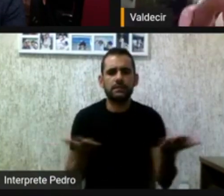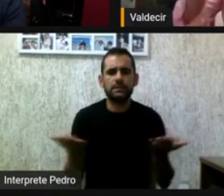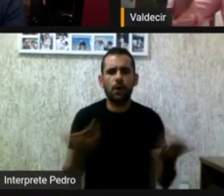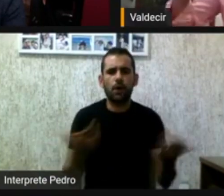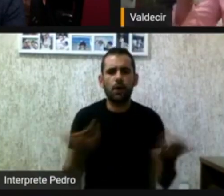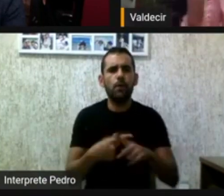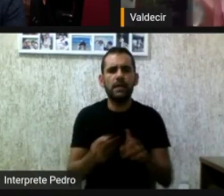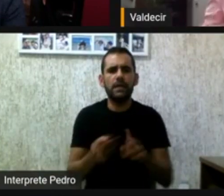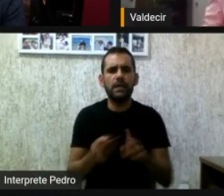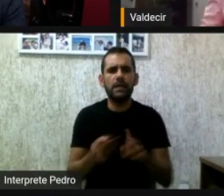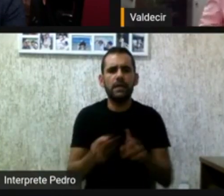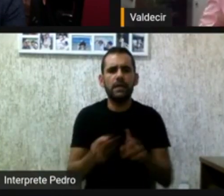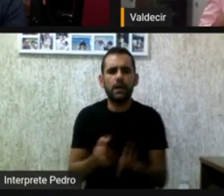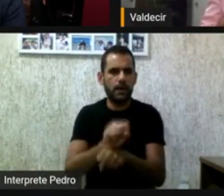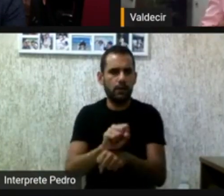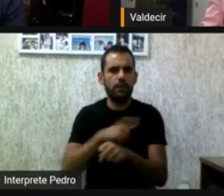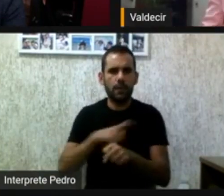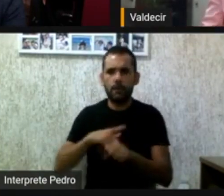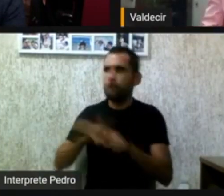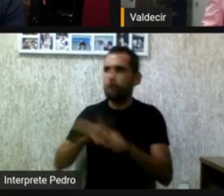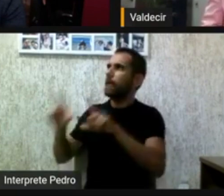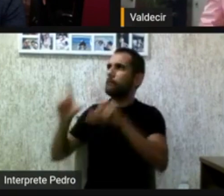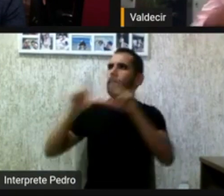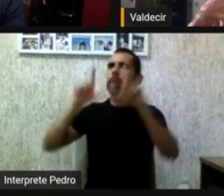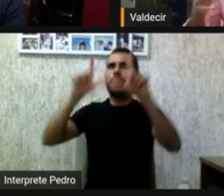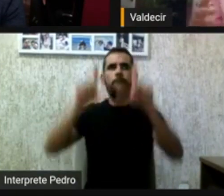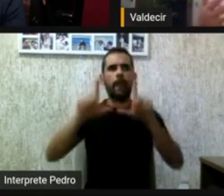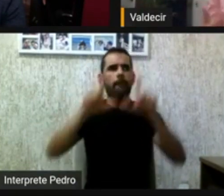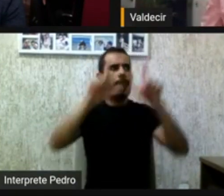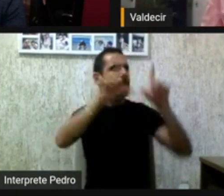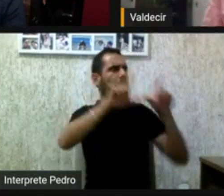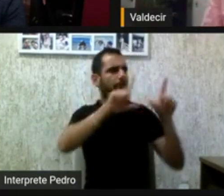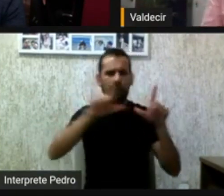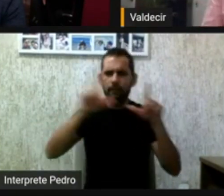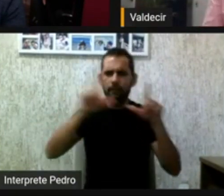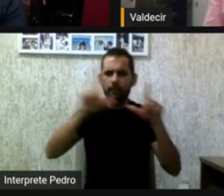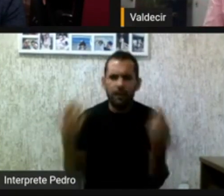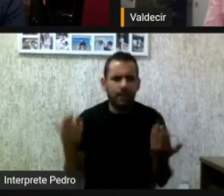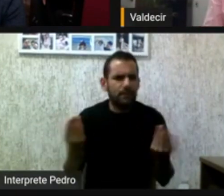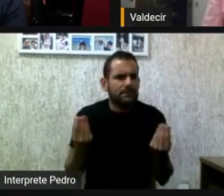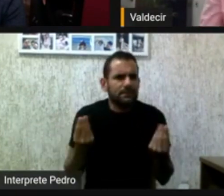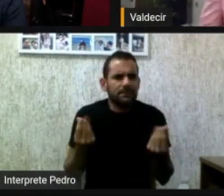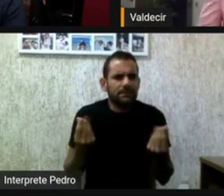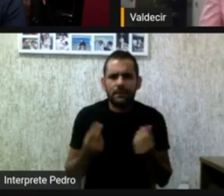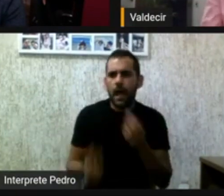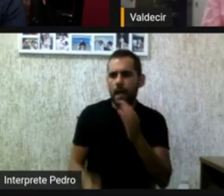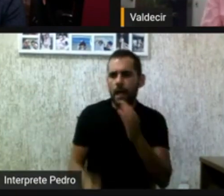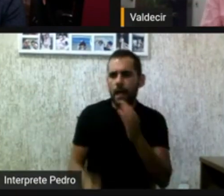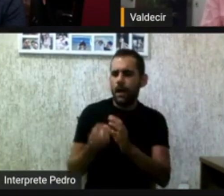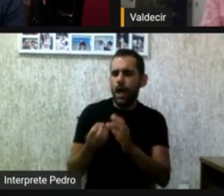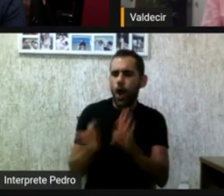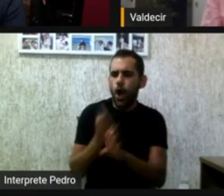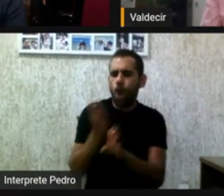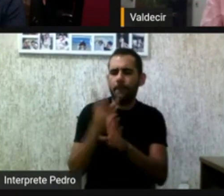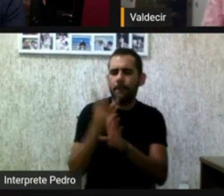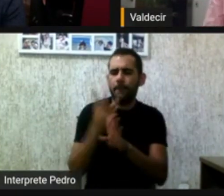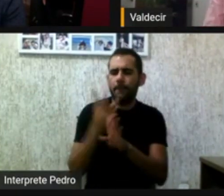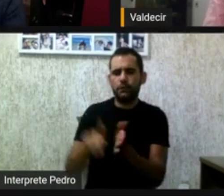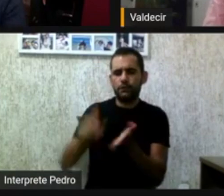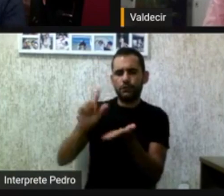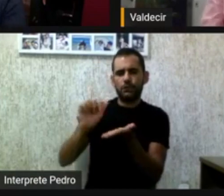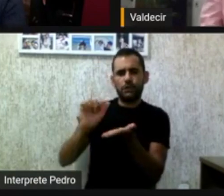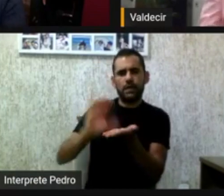mas a gente vê muita placa na cidade, muito anúncio, obra realizada com recurso próprio. E muitas das vezes aquela obra